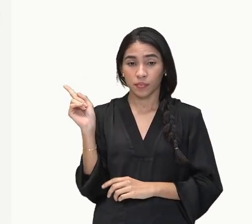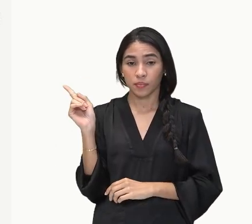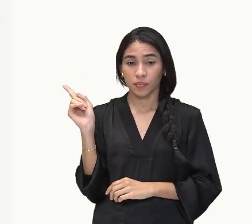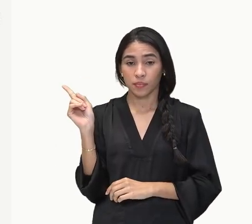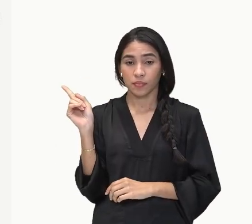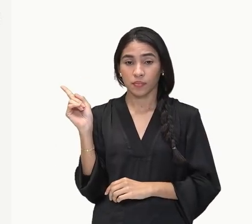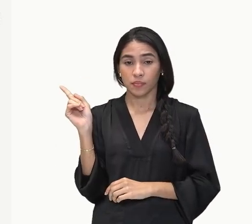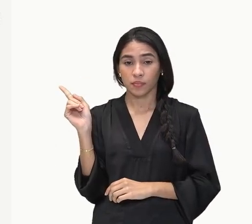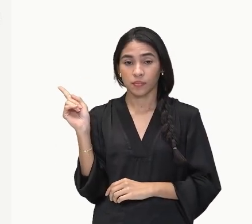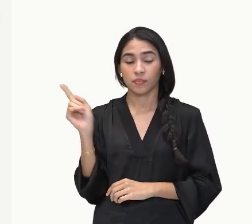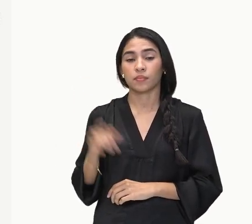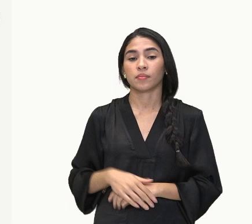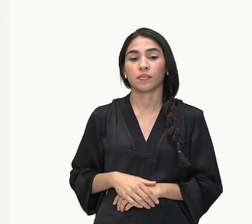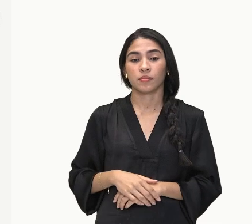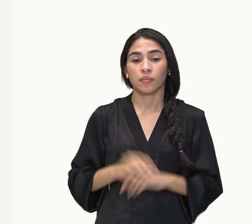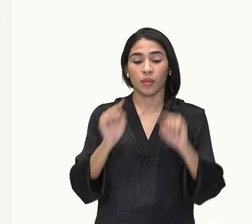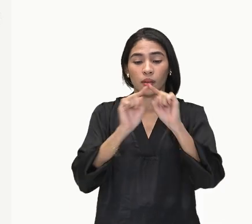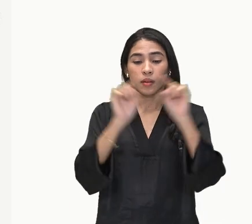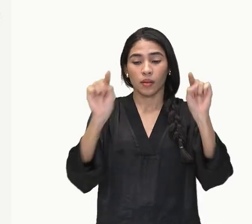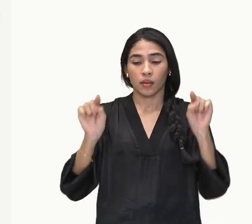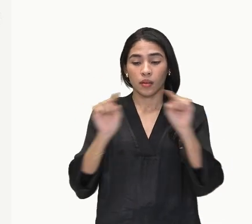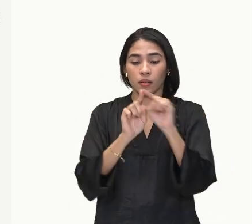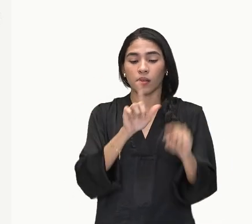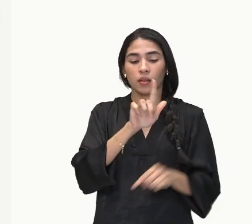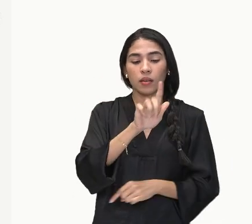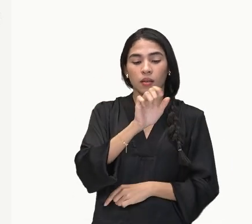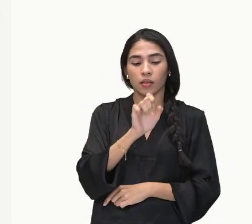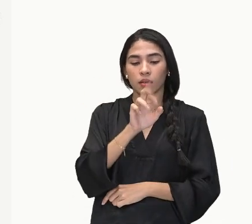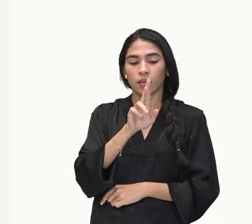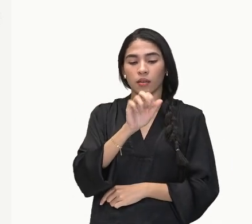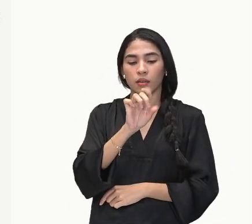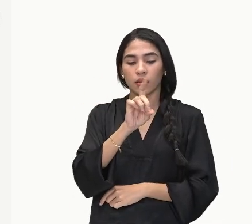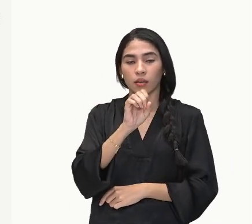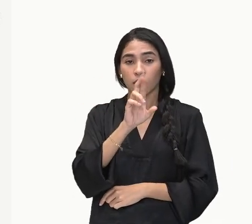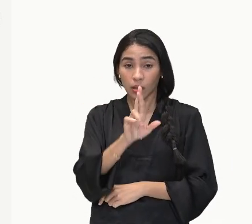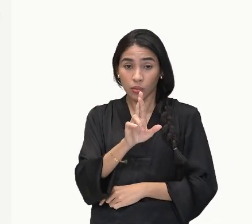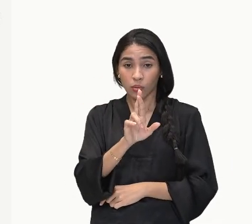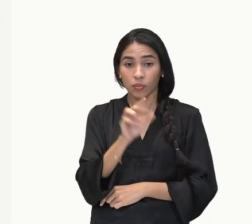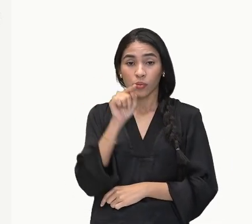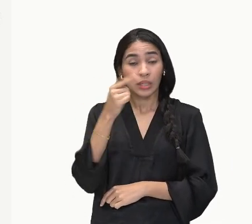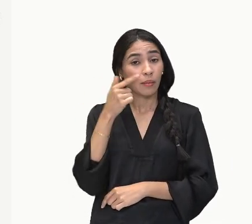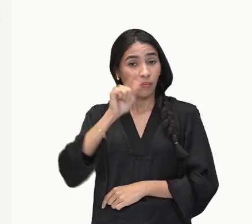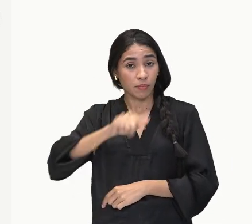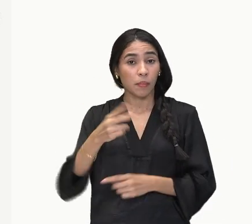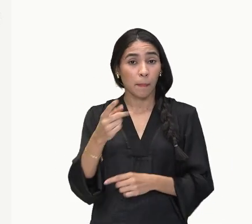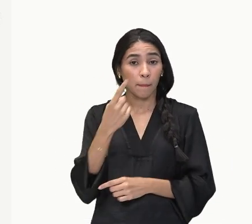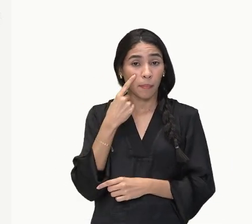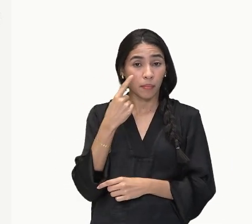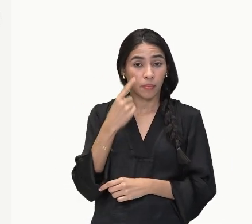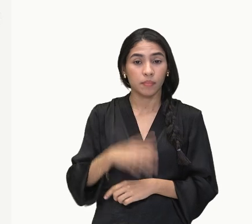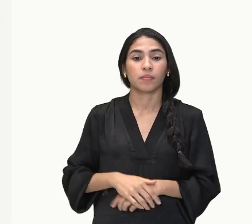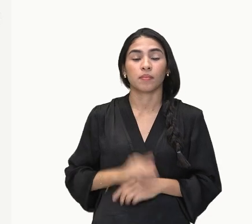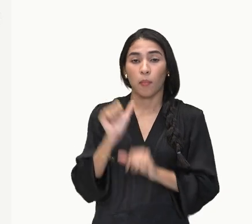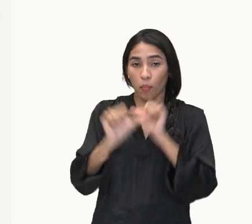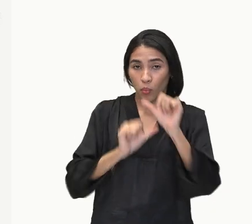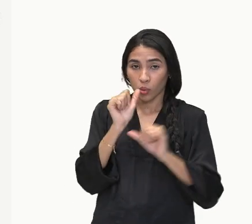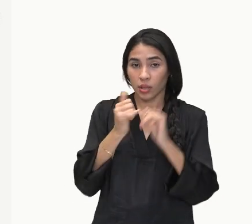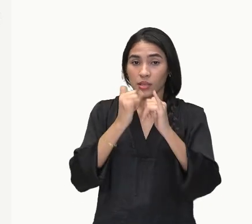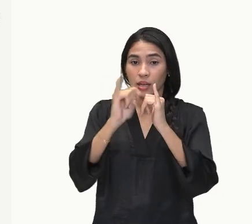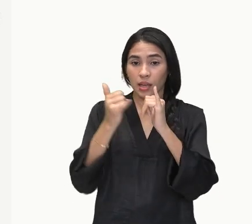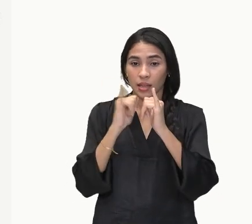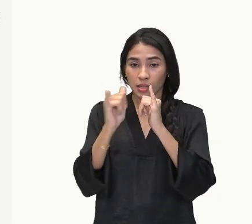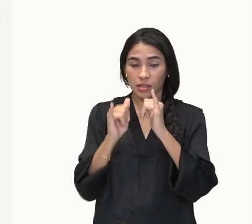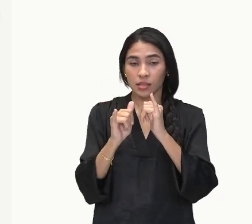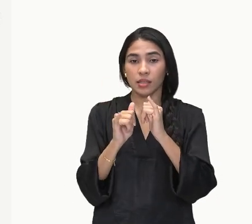energia vai passar aqui pelo gerador, onde a gente já consegue observar a transformação em